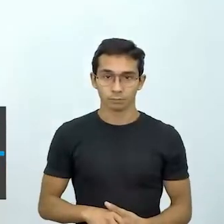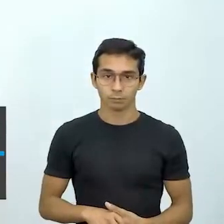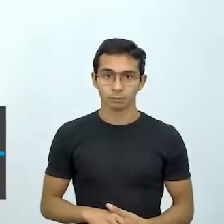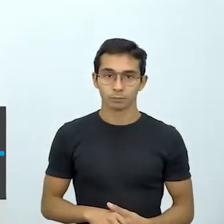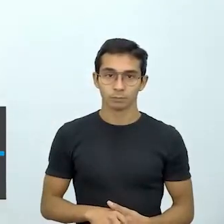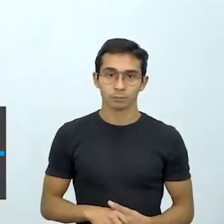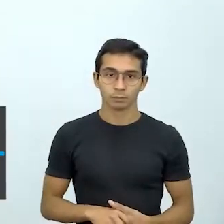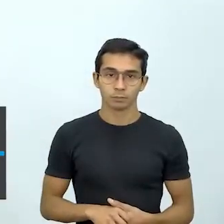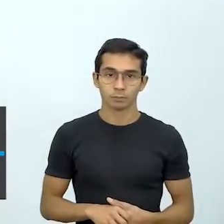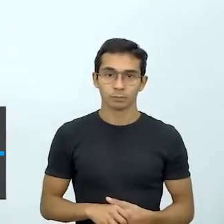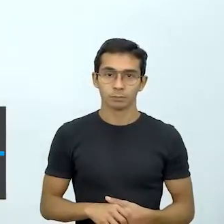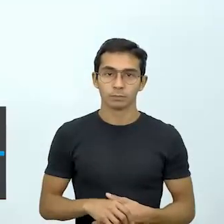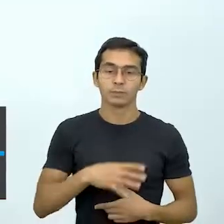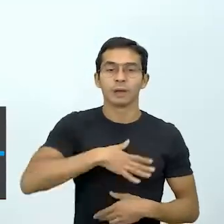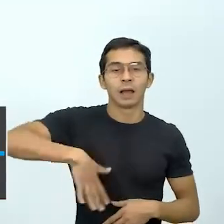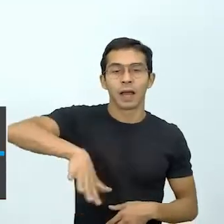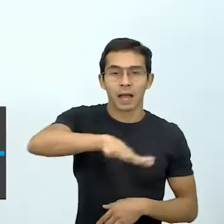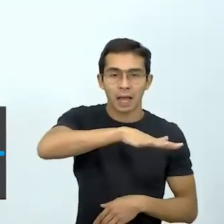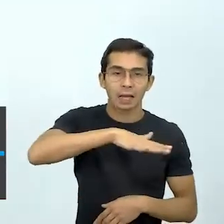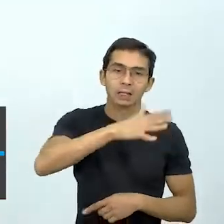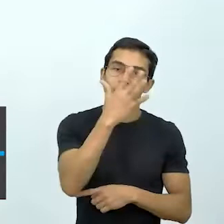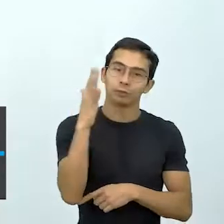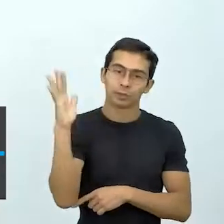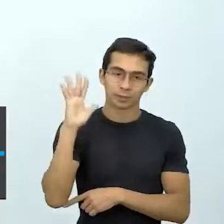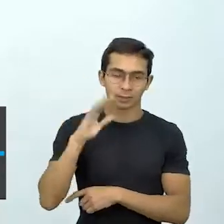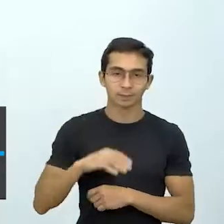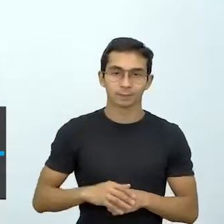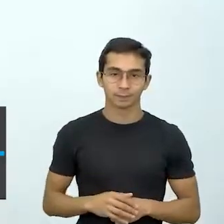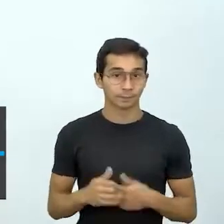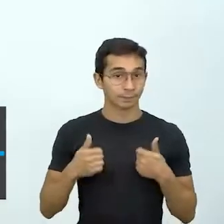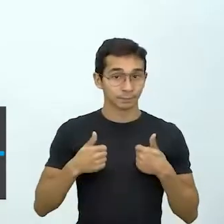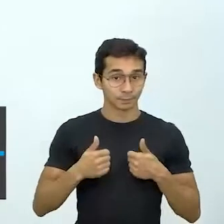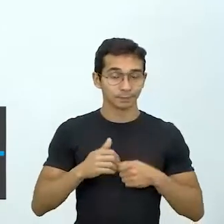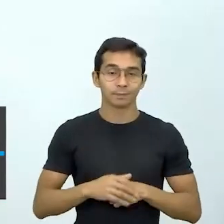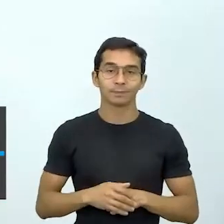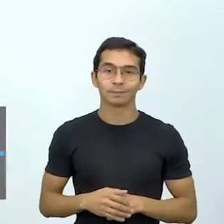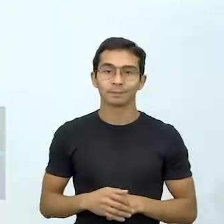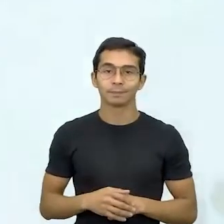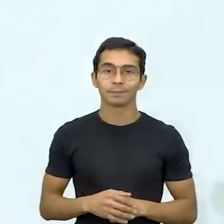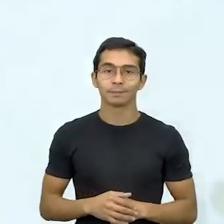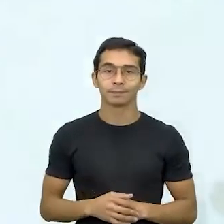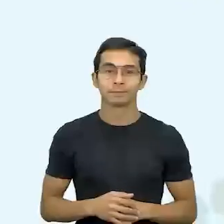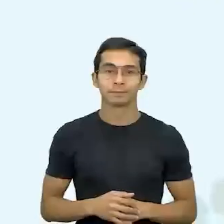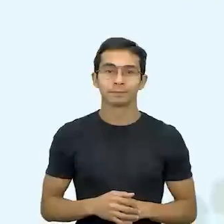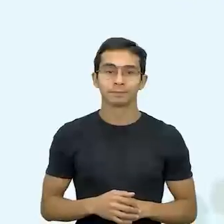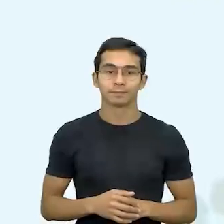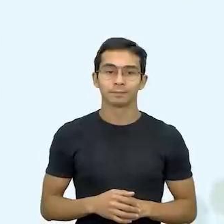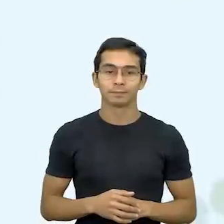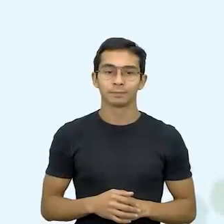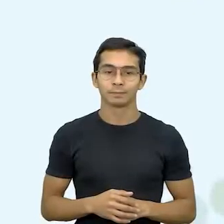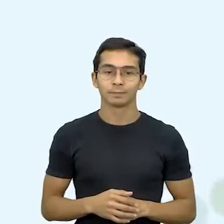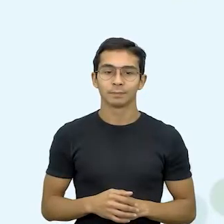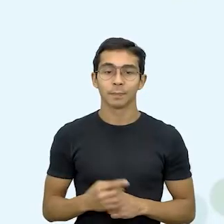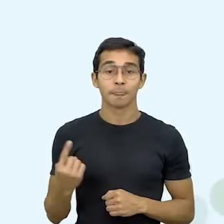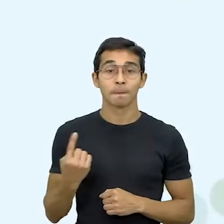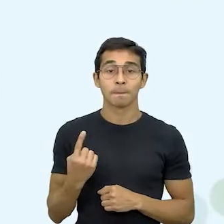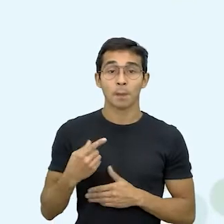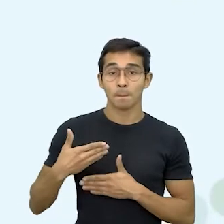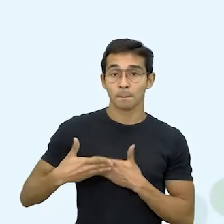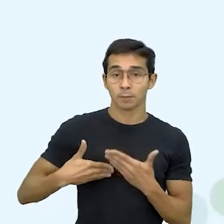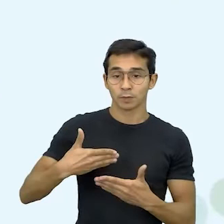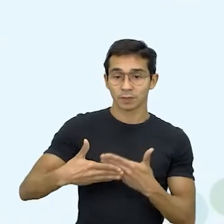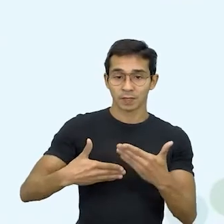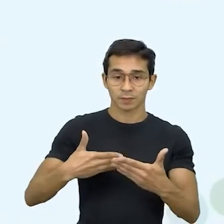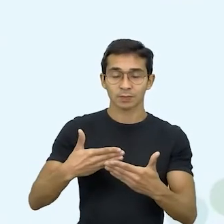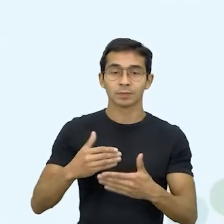seu papel na natureza. Tá bom? Muito bem. Então, olha lá. Primeiro processo que a polaridade da